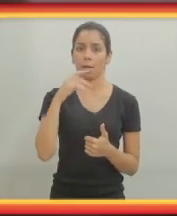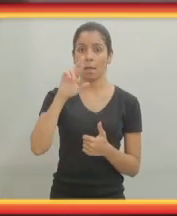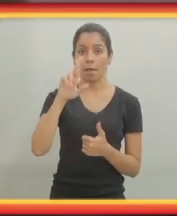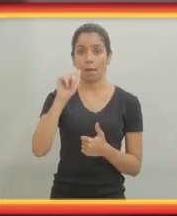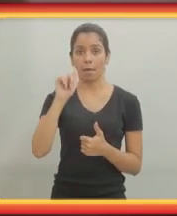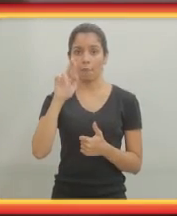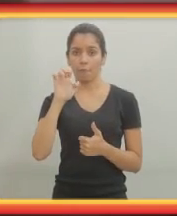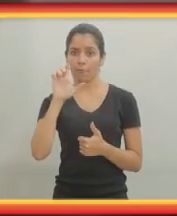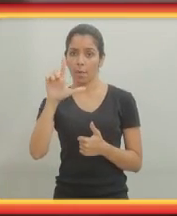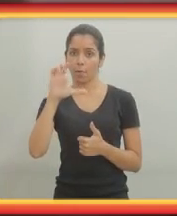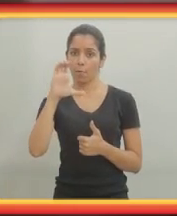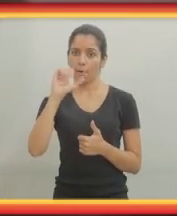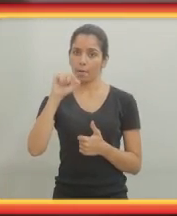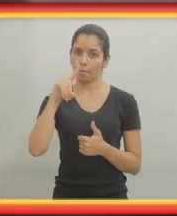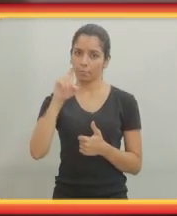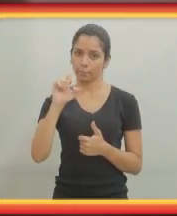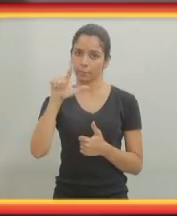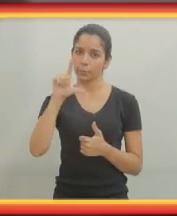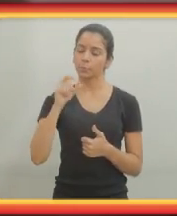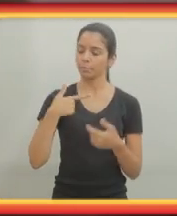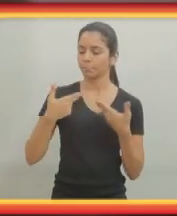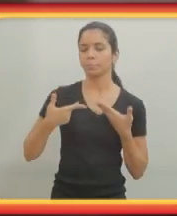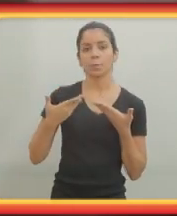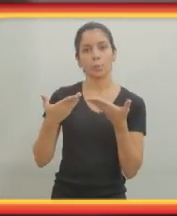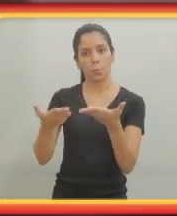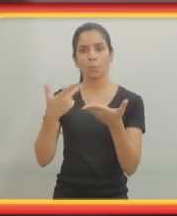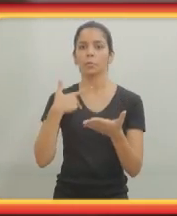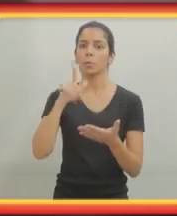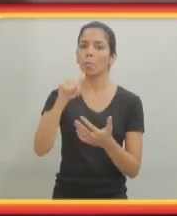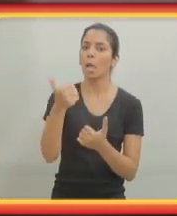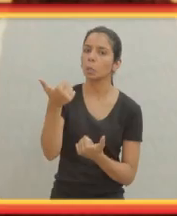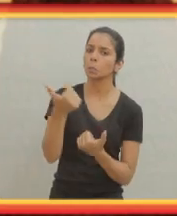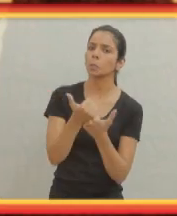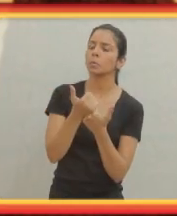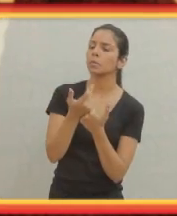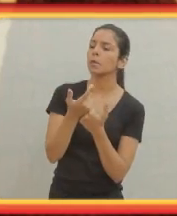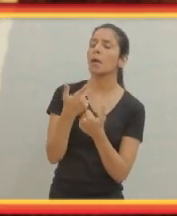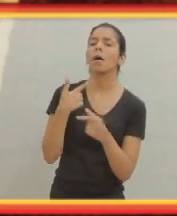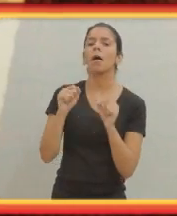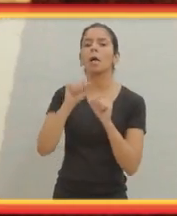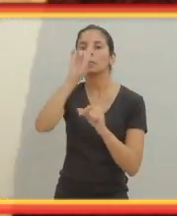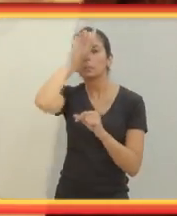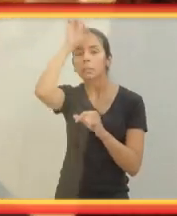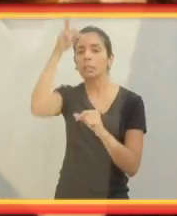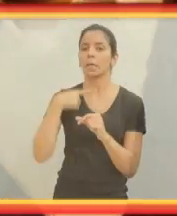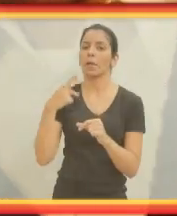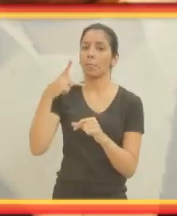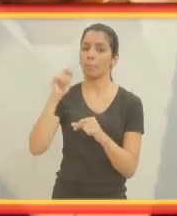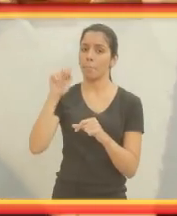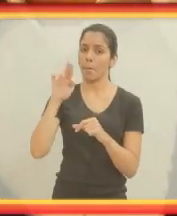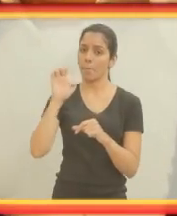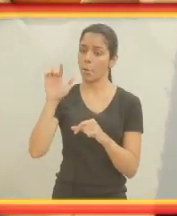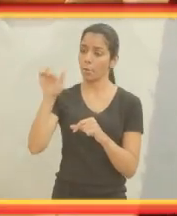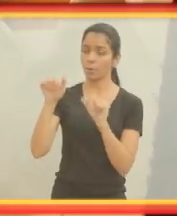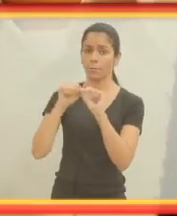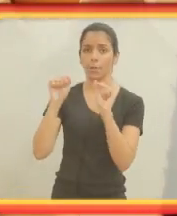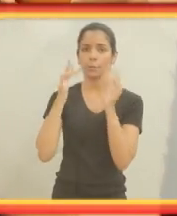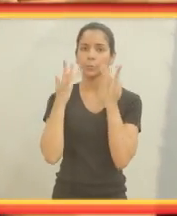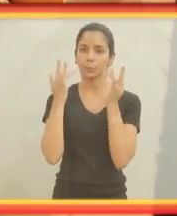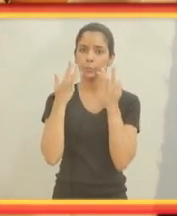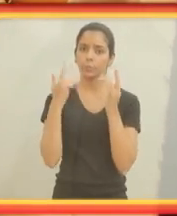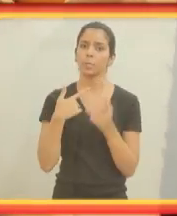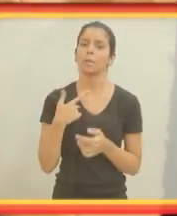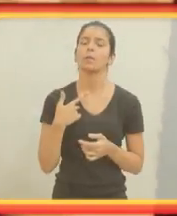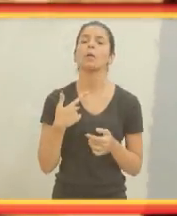no caso do Rafael Canedo, que me convidou para dar um suporte a ele em relação à criação do papel que ele está fazendo no